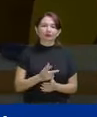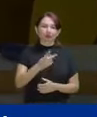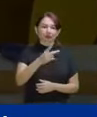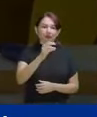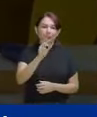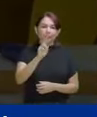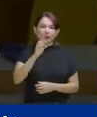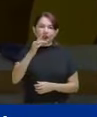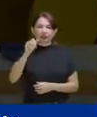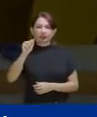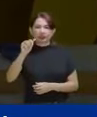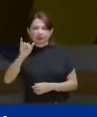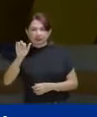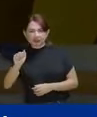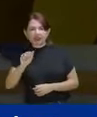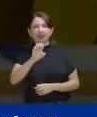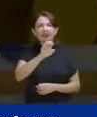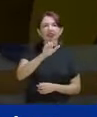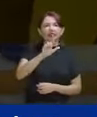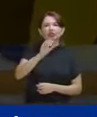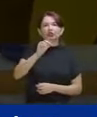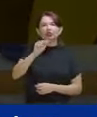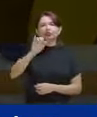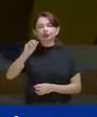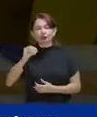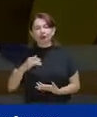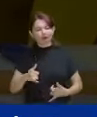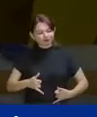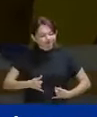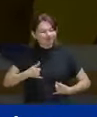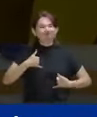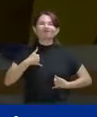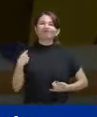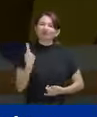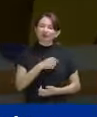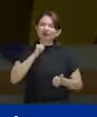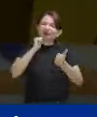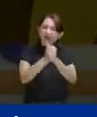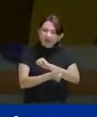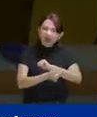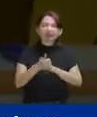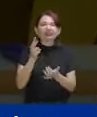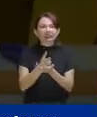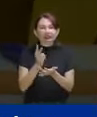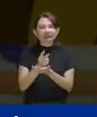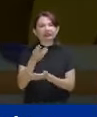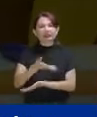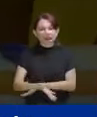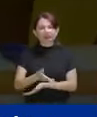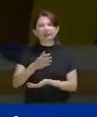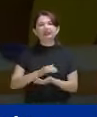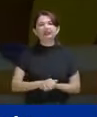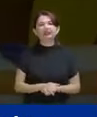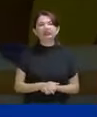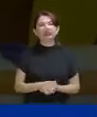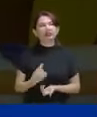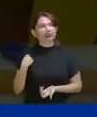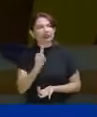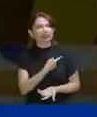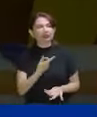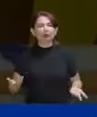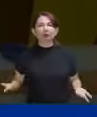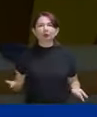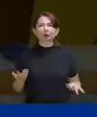e dizer assim da nossa gratificação, da nossa satisfação de ver o nosso atleta que está sempre aqui, sem ele nós